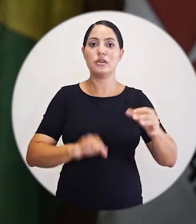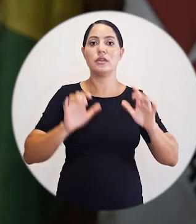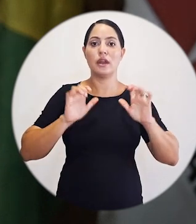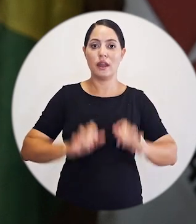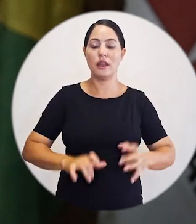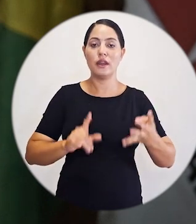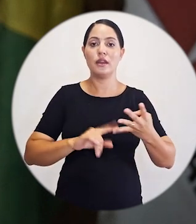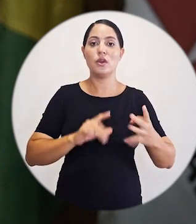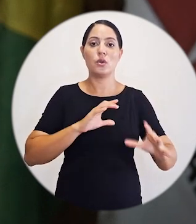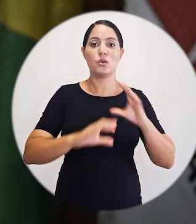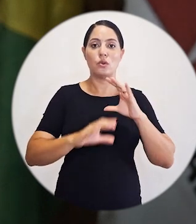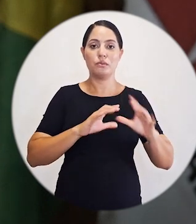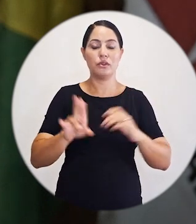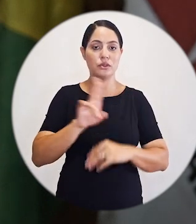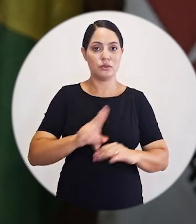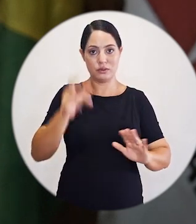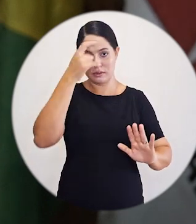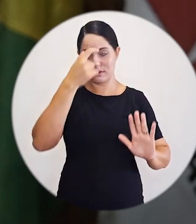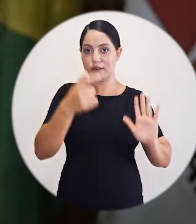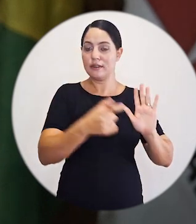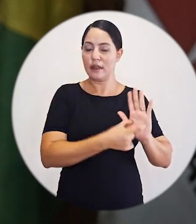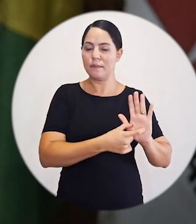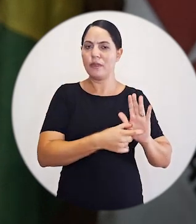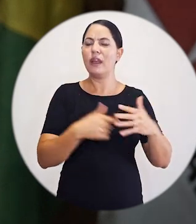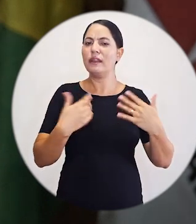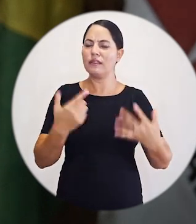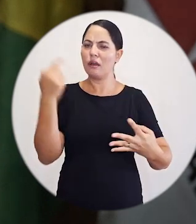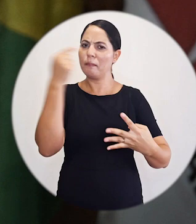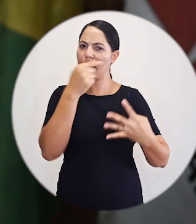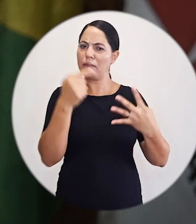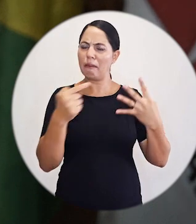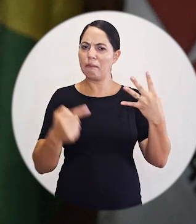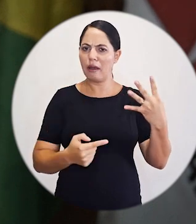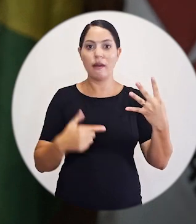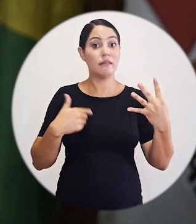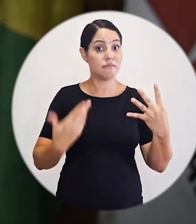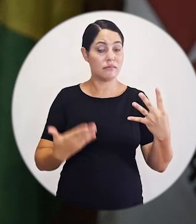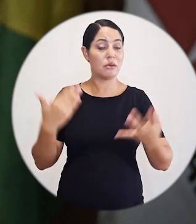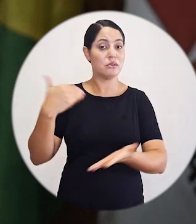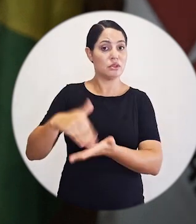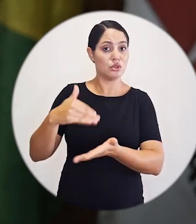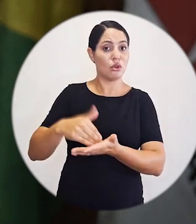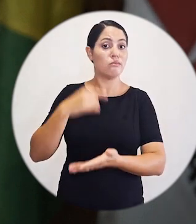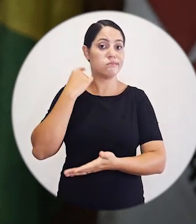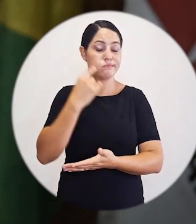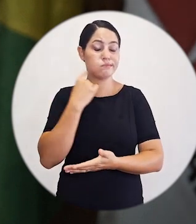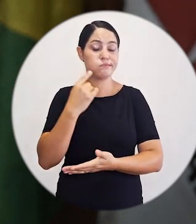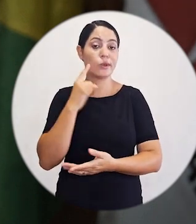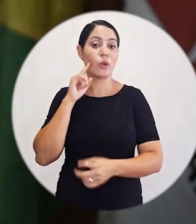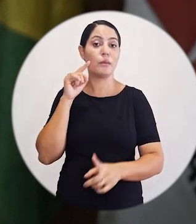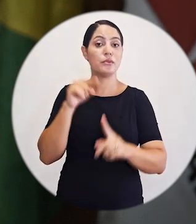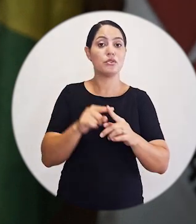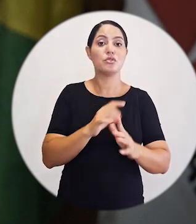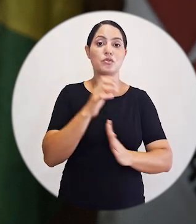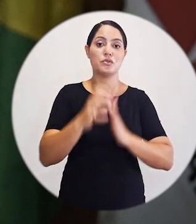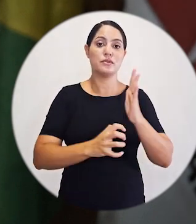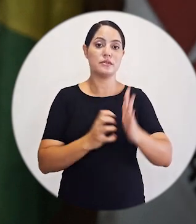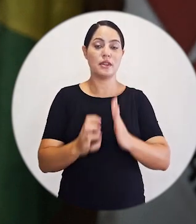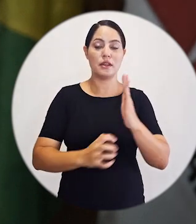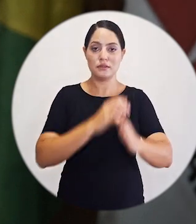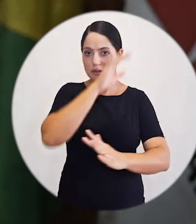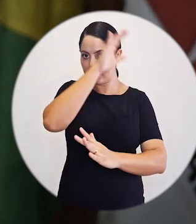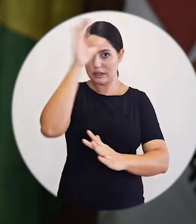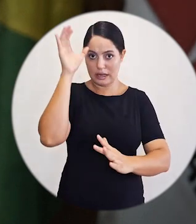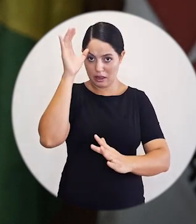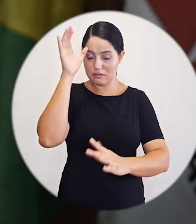comunicação sobre o uso de IA generativa. A proposta é que, ao adotar essas práticas, advogados e escritórios garantam a proteção